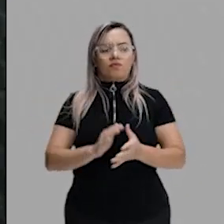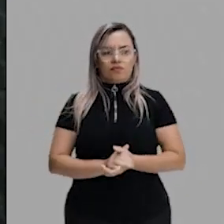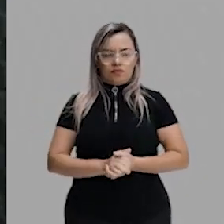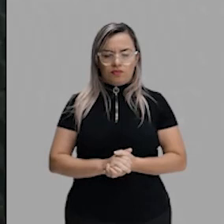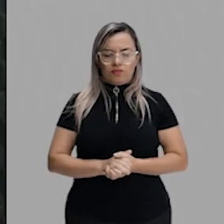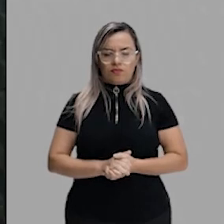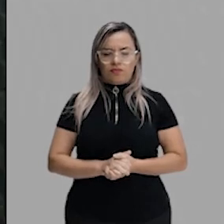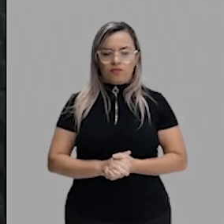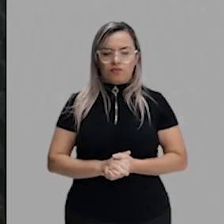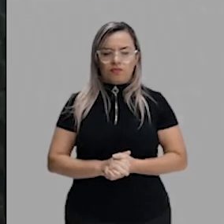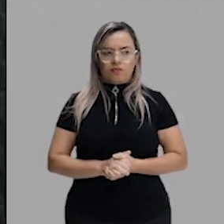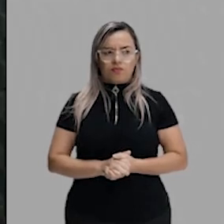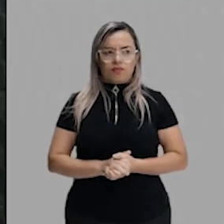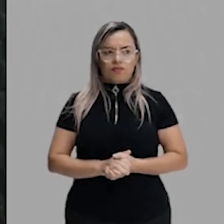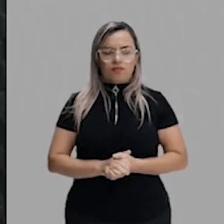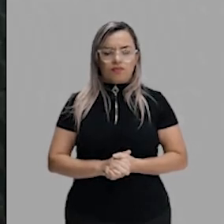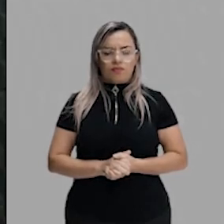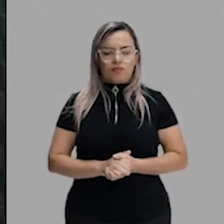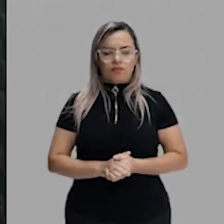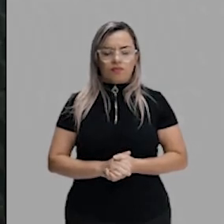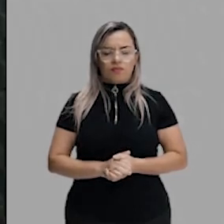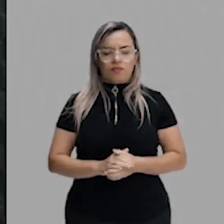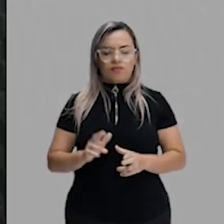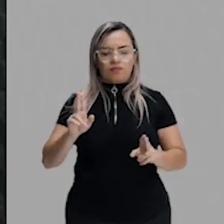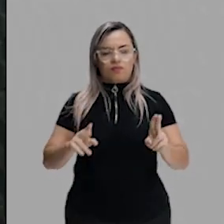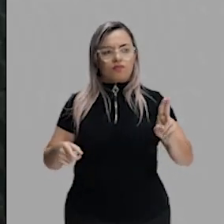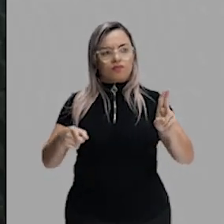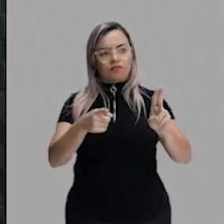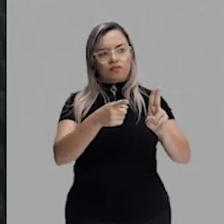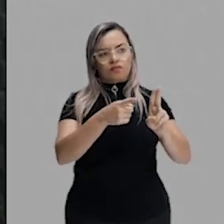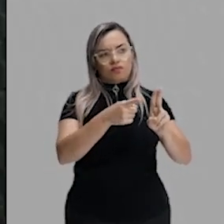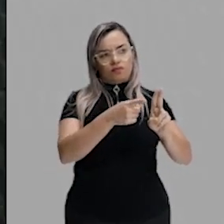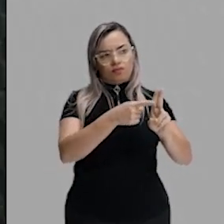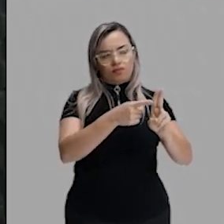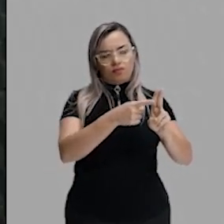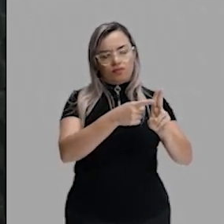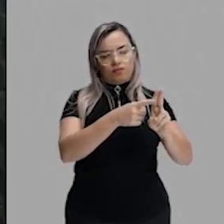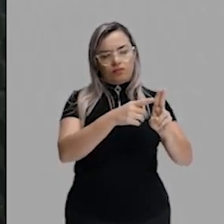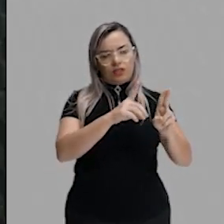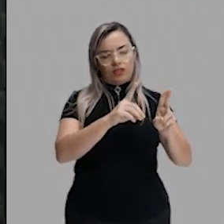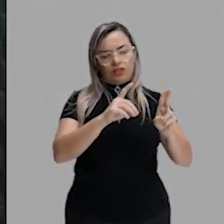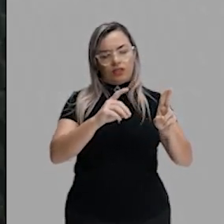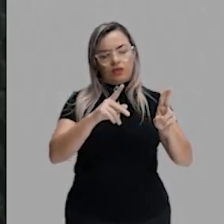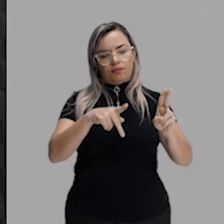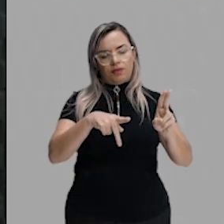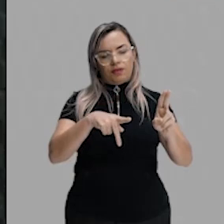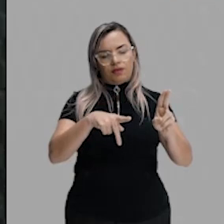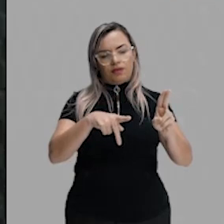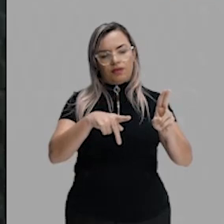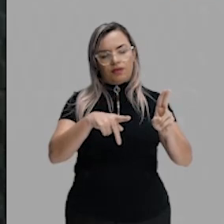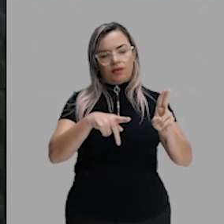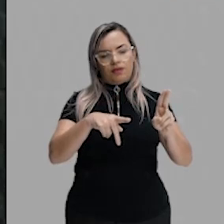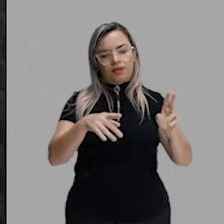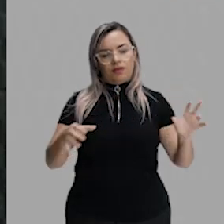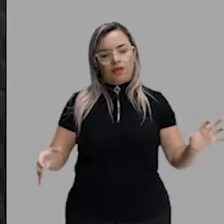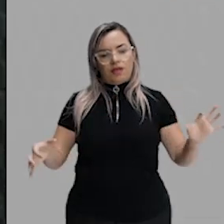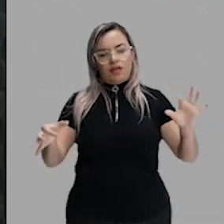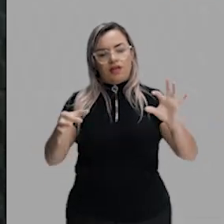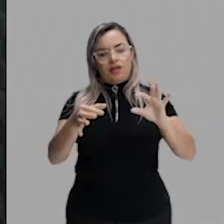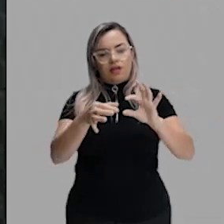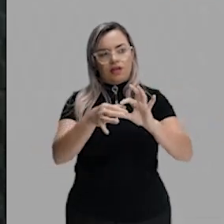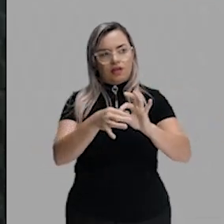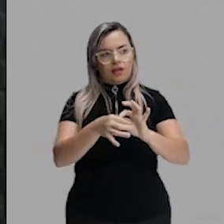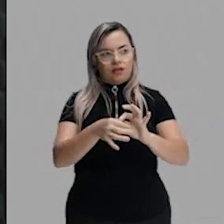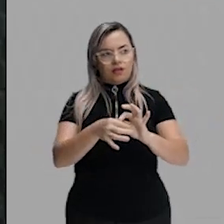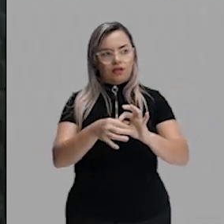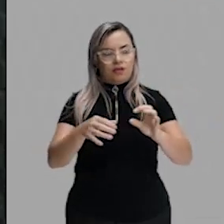grandeza que é a DDP, porque esse resistor ele vai ter que ser ligado a uma DDP, né? Vai